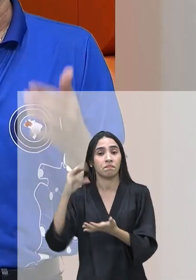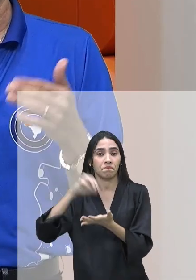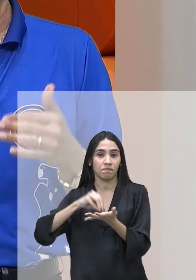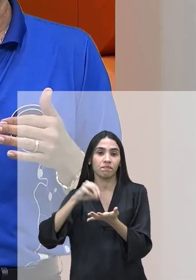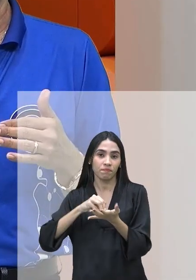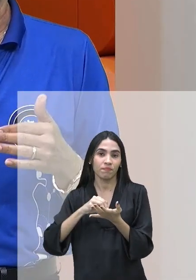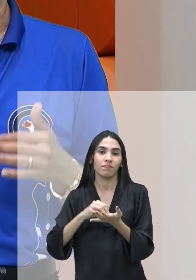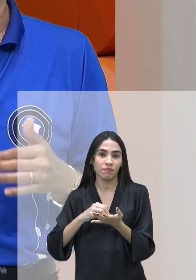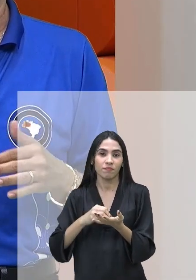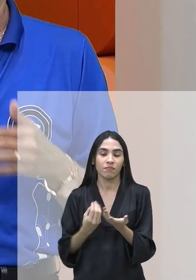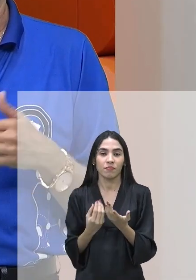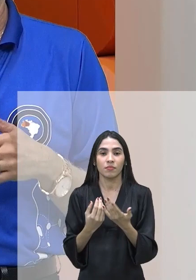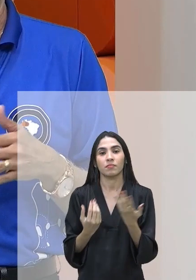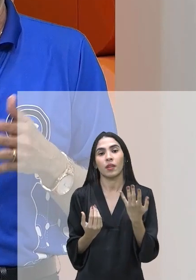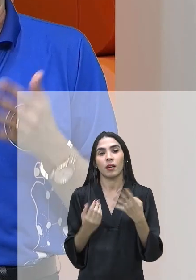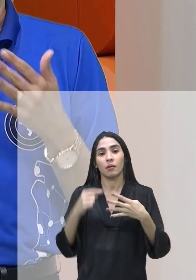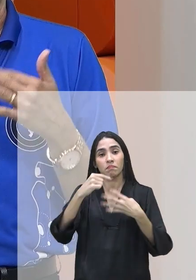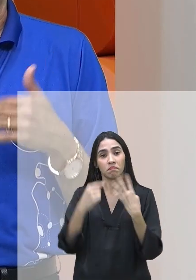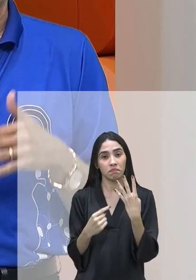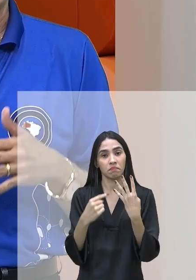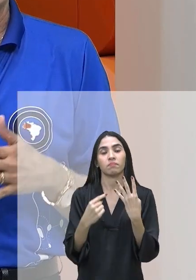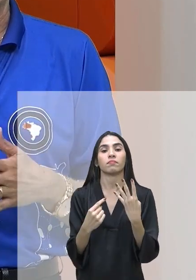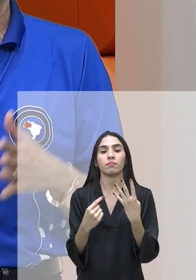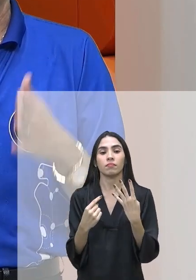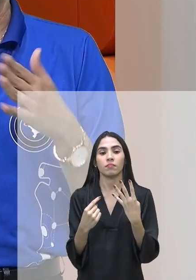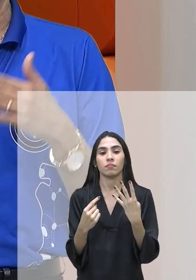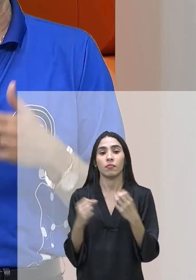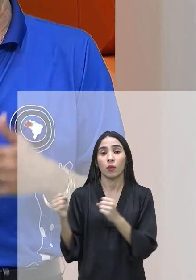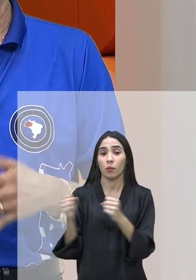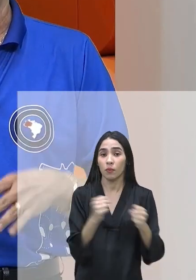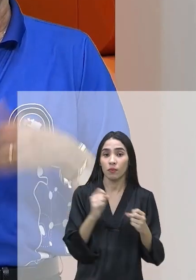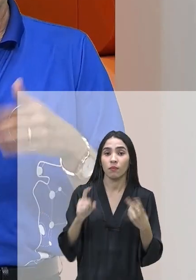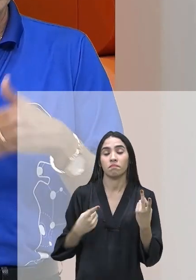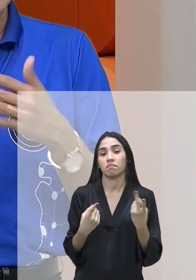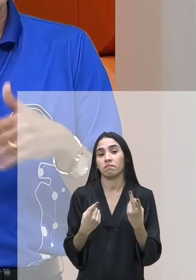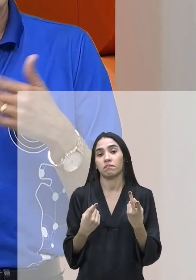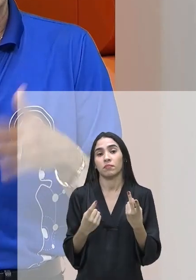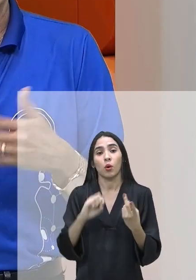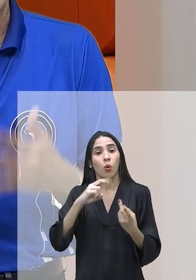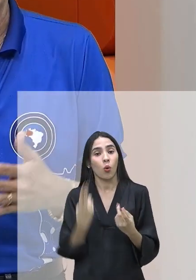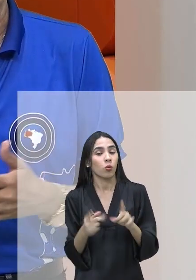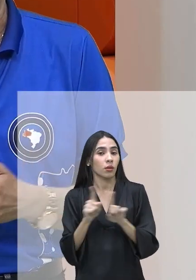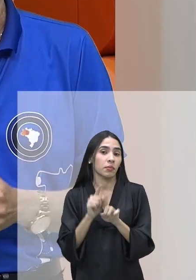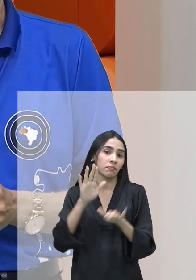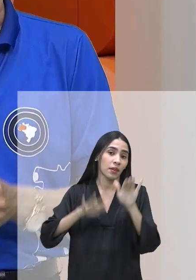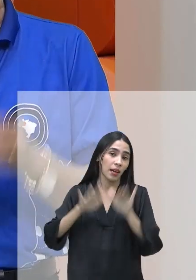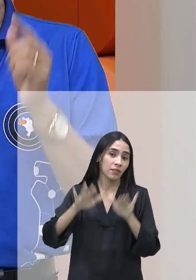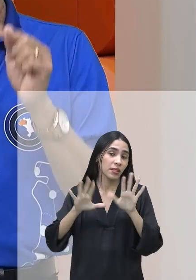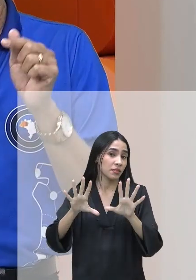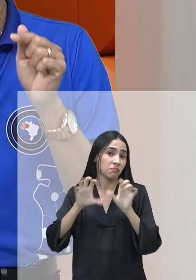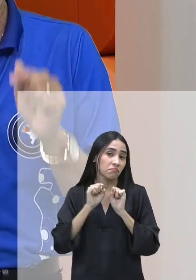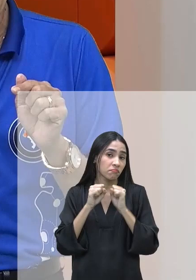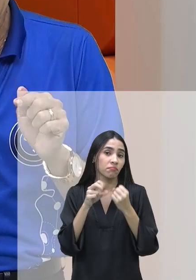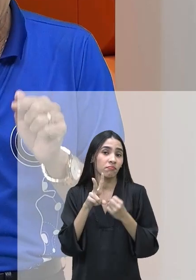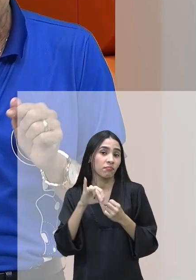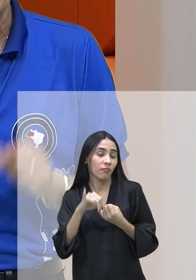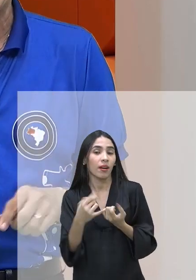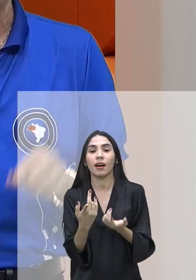ausência desses recursos, que é o poder, que é herdado, ou às vezes que é até adquirido, é que